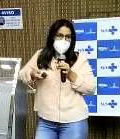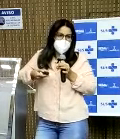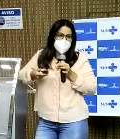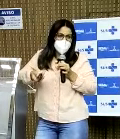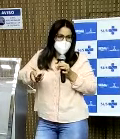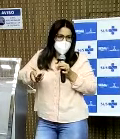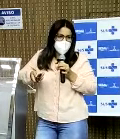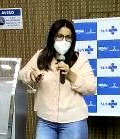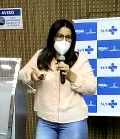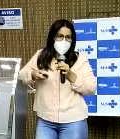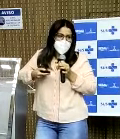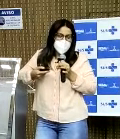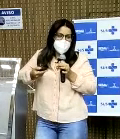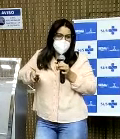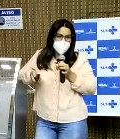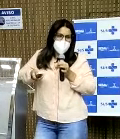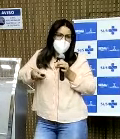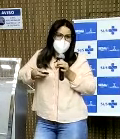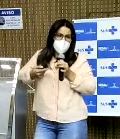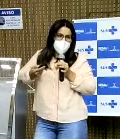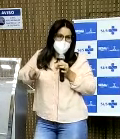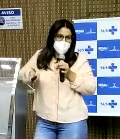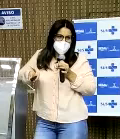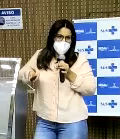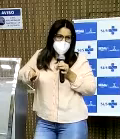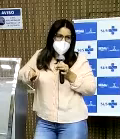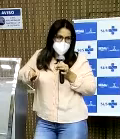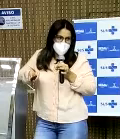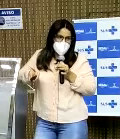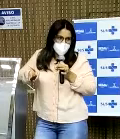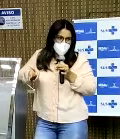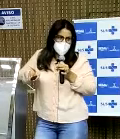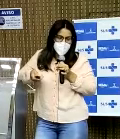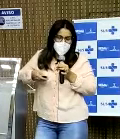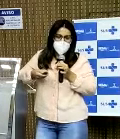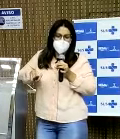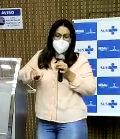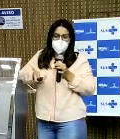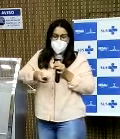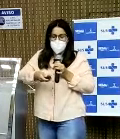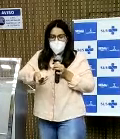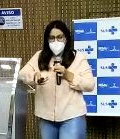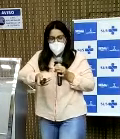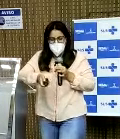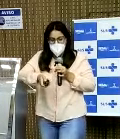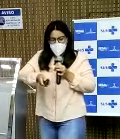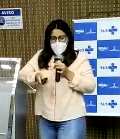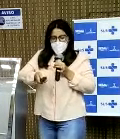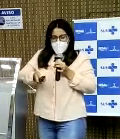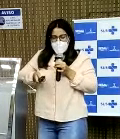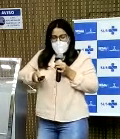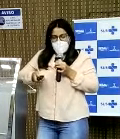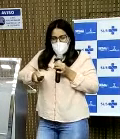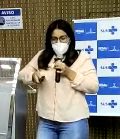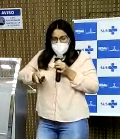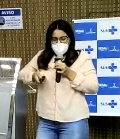referência era o hospital regional, né, pela Rede Cegonha, e foi o hospital referência para tratamento de COVID. Então, isso ficou interrompido.